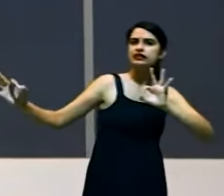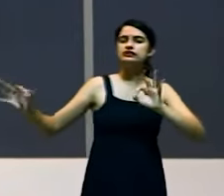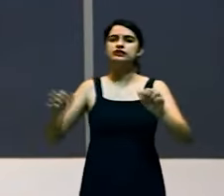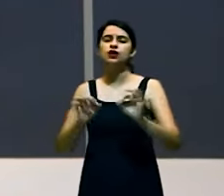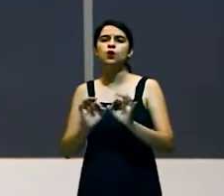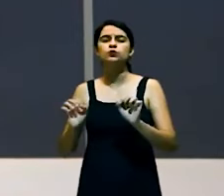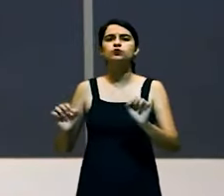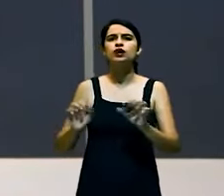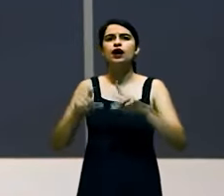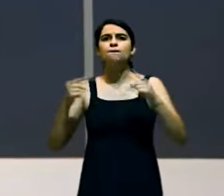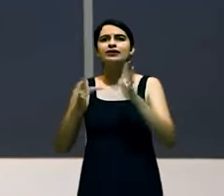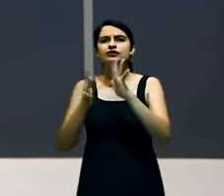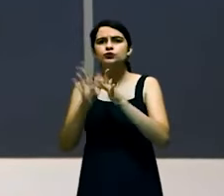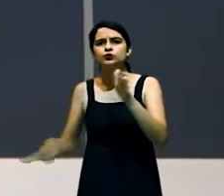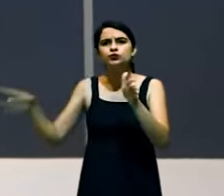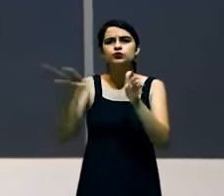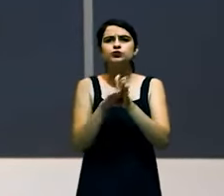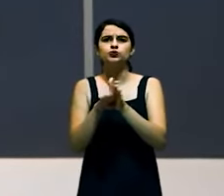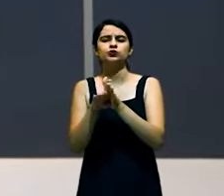E quando Jesus chega,